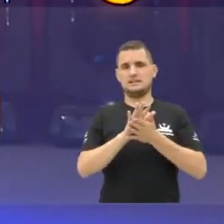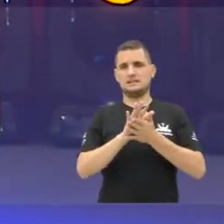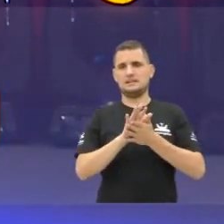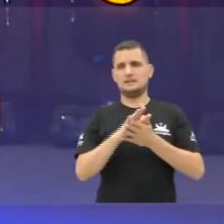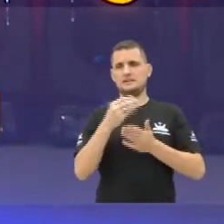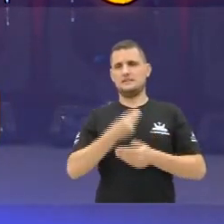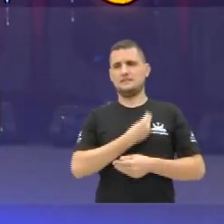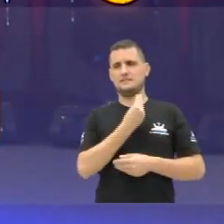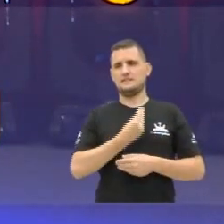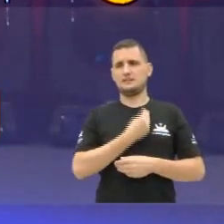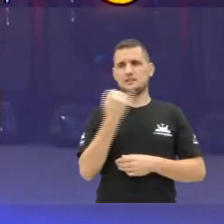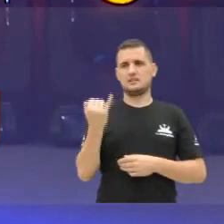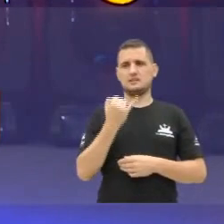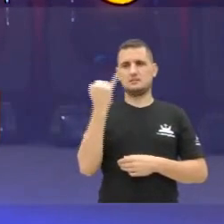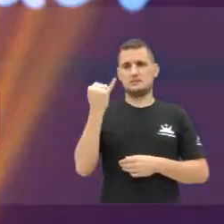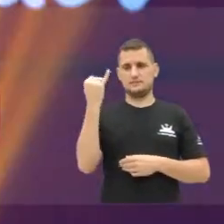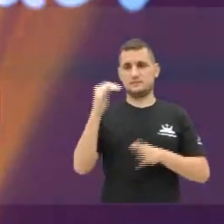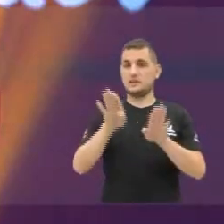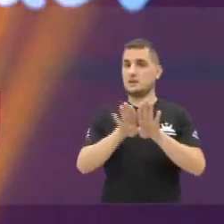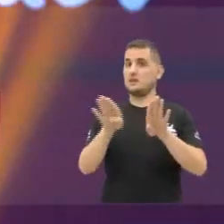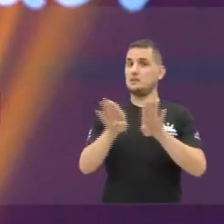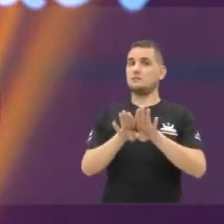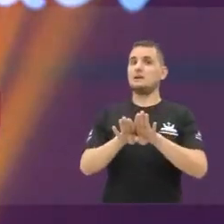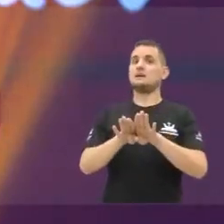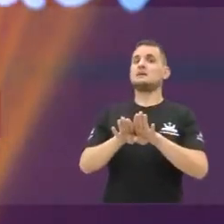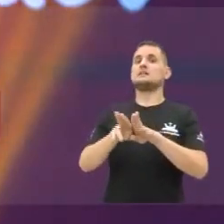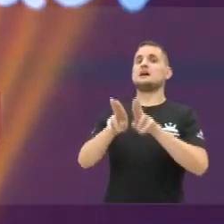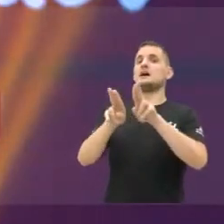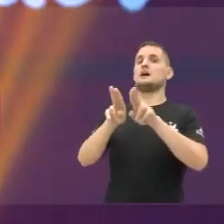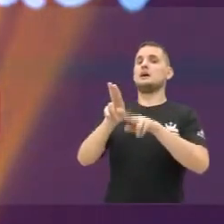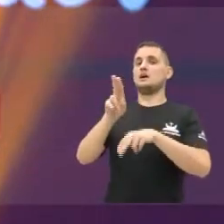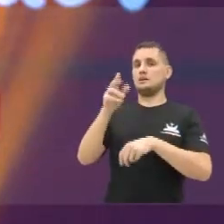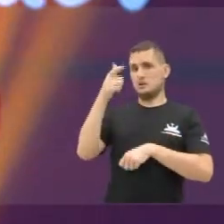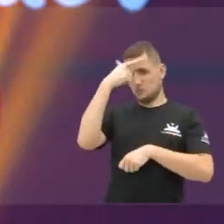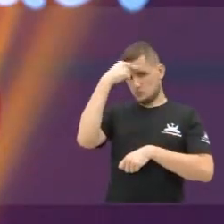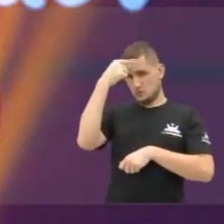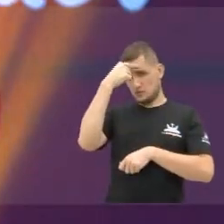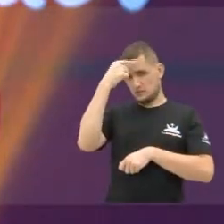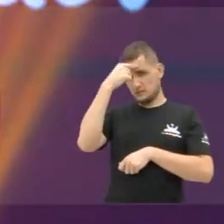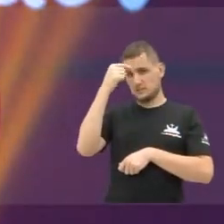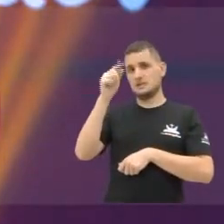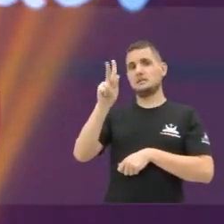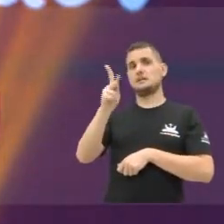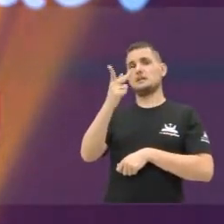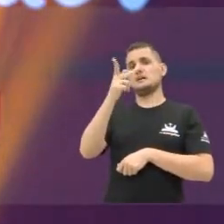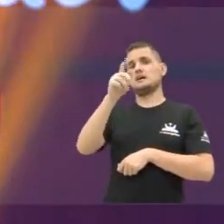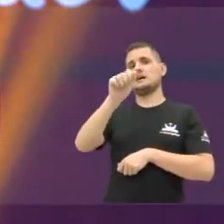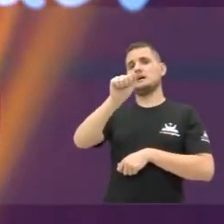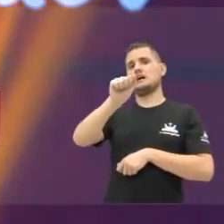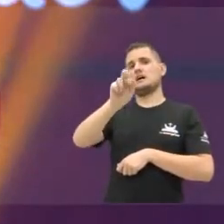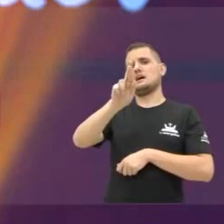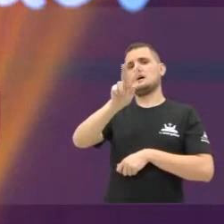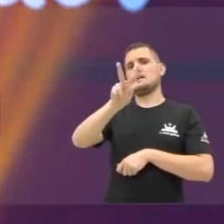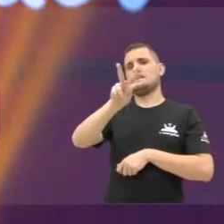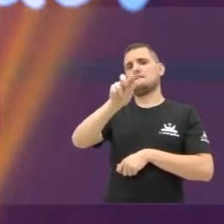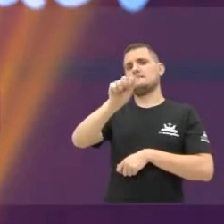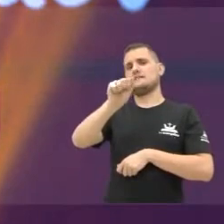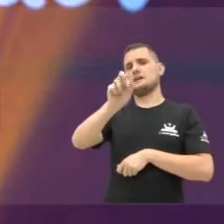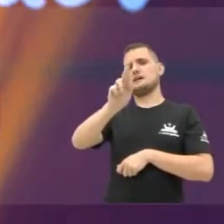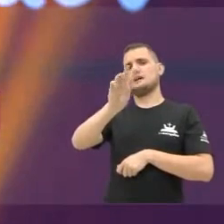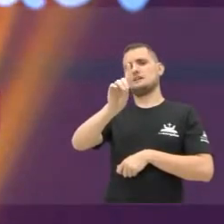Também na Universidade de Harvard, uma pesquisa de 2016 mostra que a